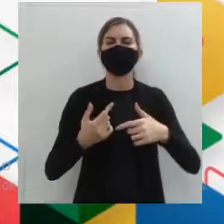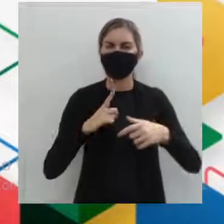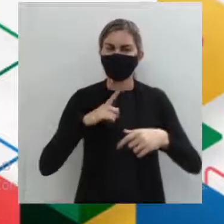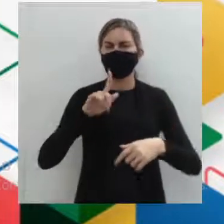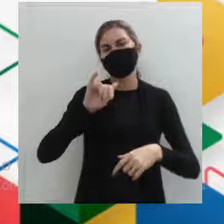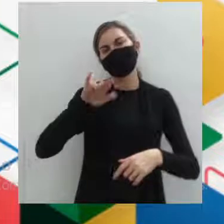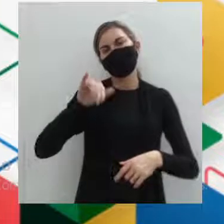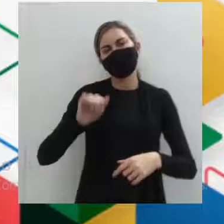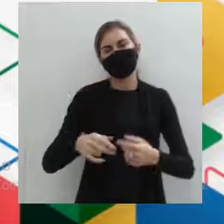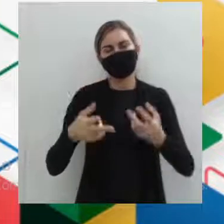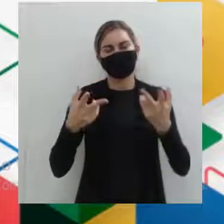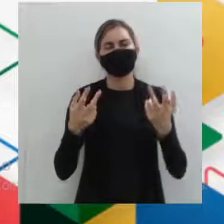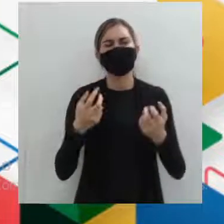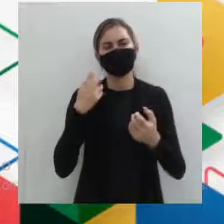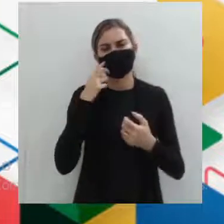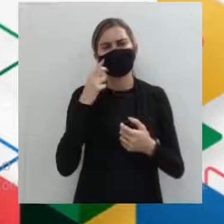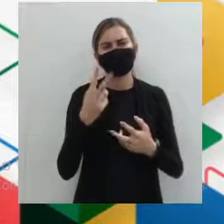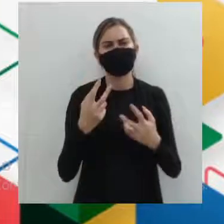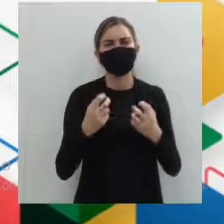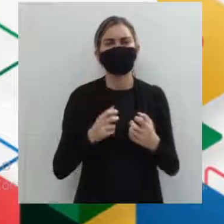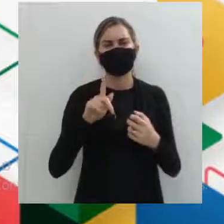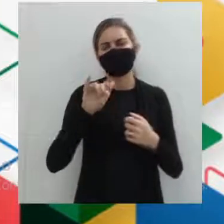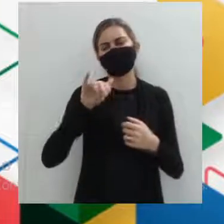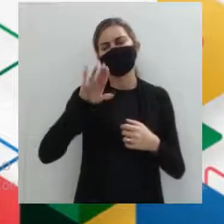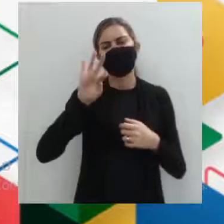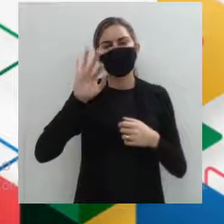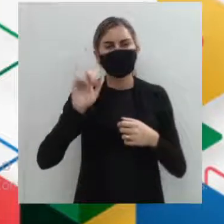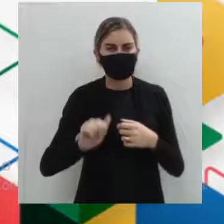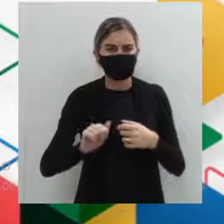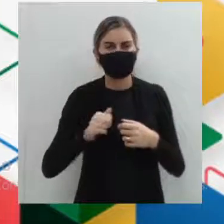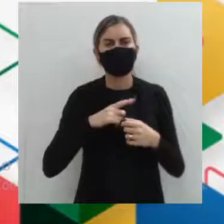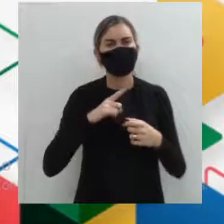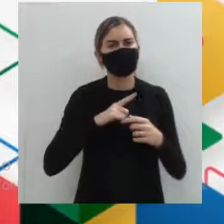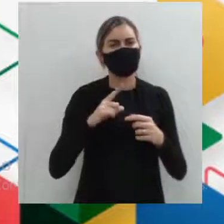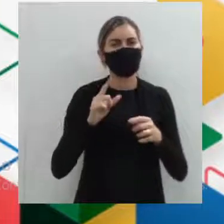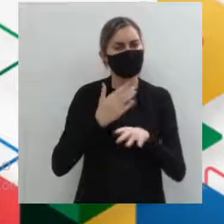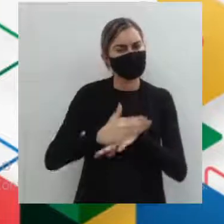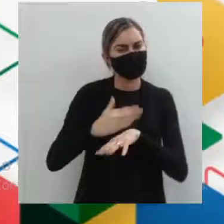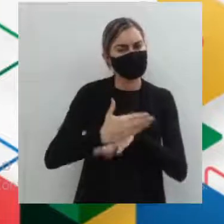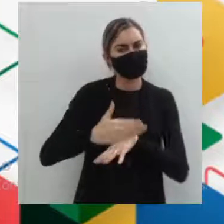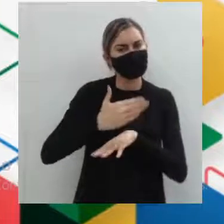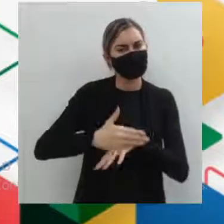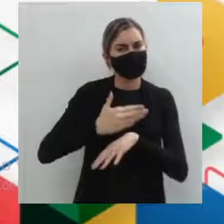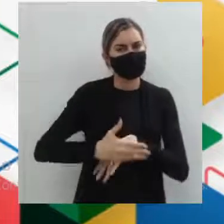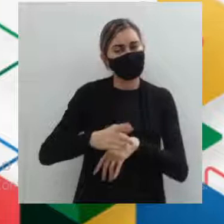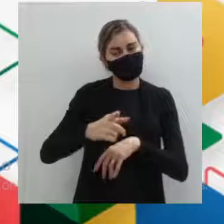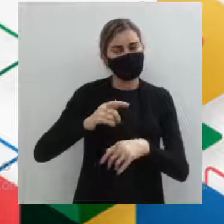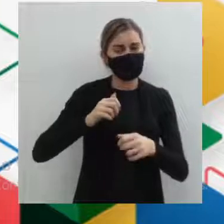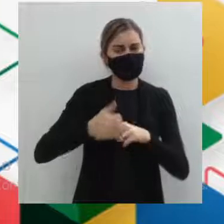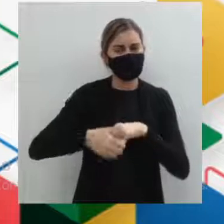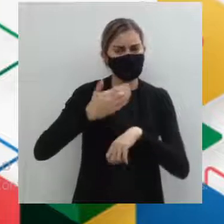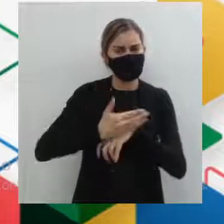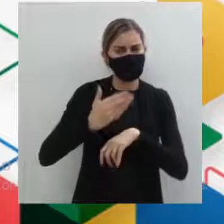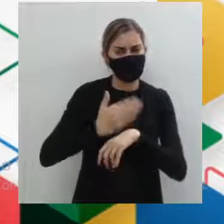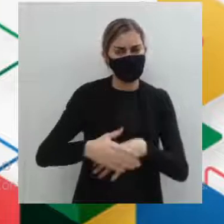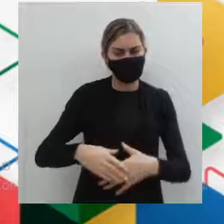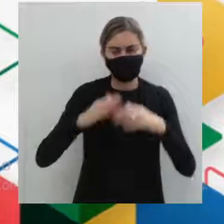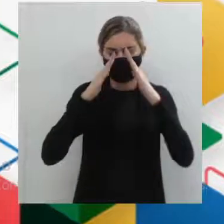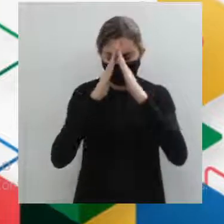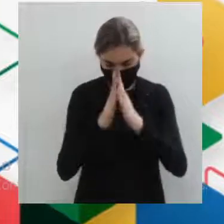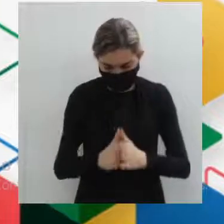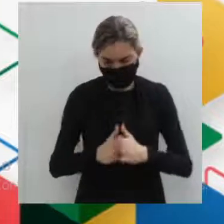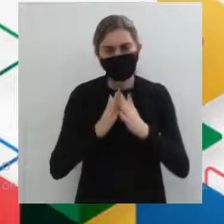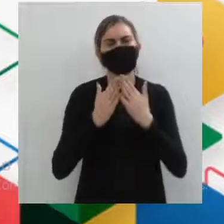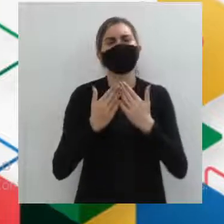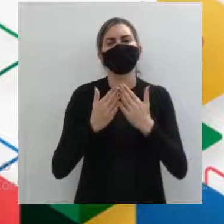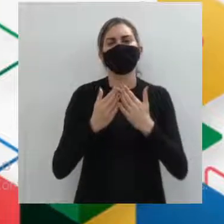nesse universo. Perceba que além da questão ginástica, tem a questão disciplinar. Você entra no dojo, faz o cumprimento, né,